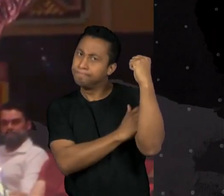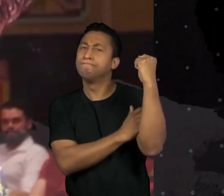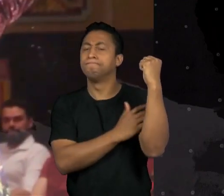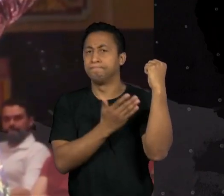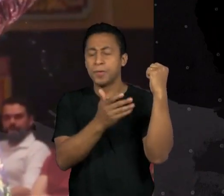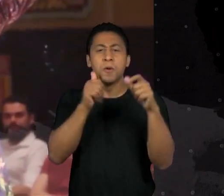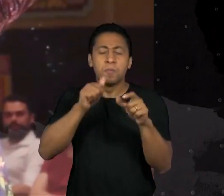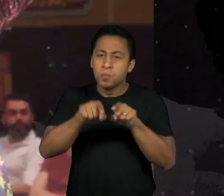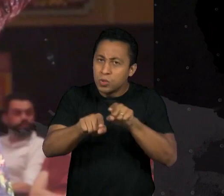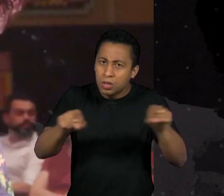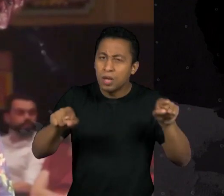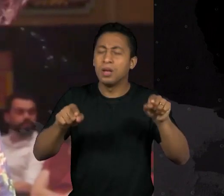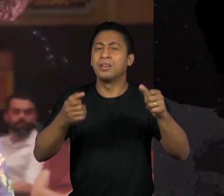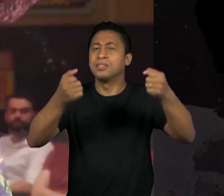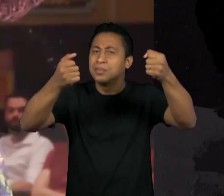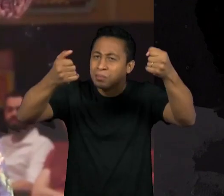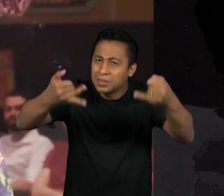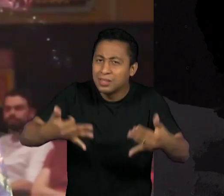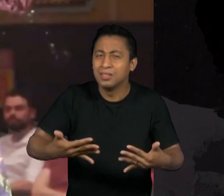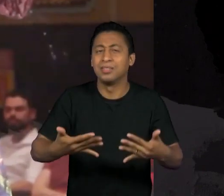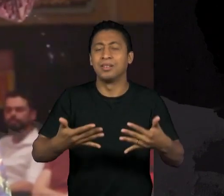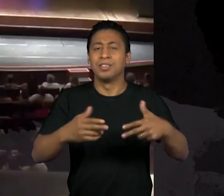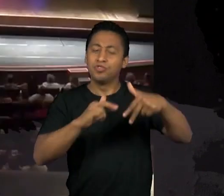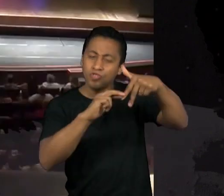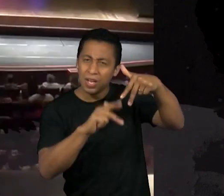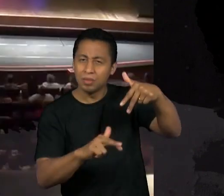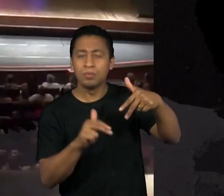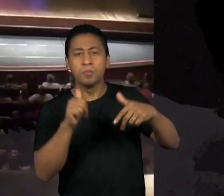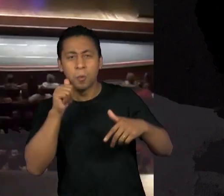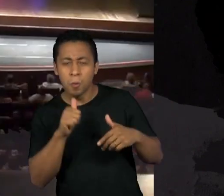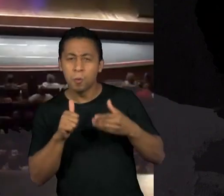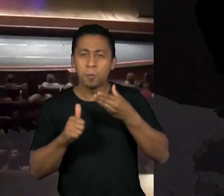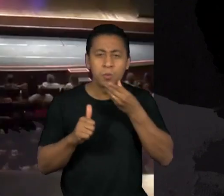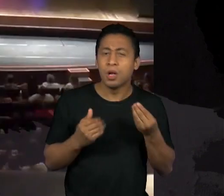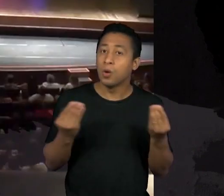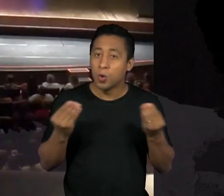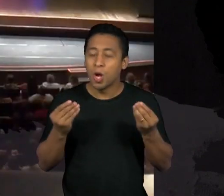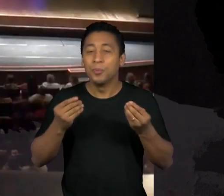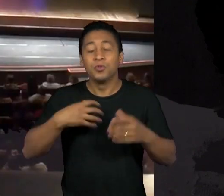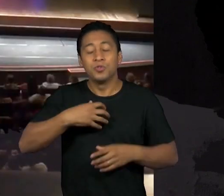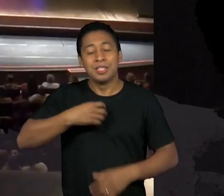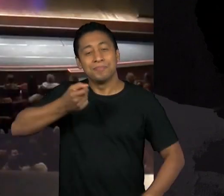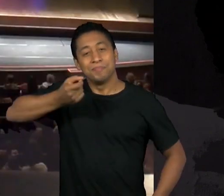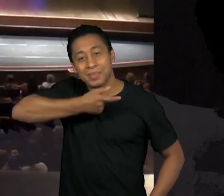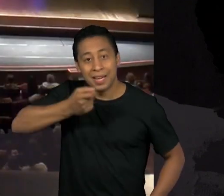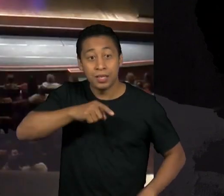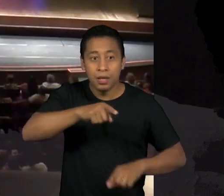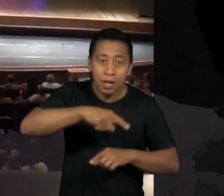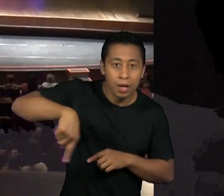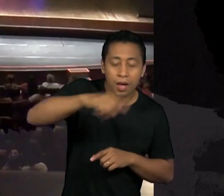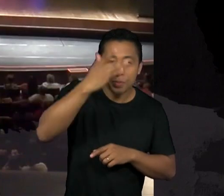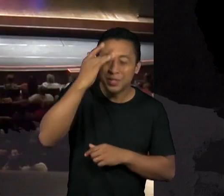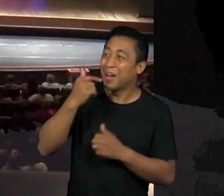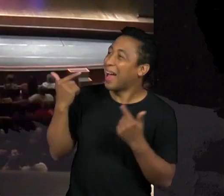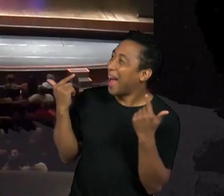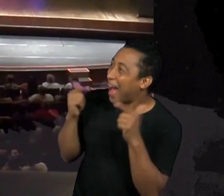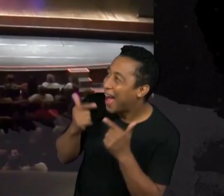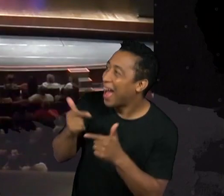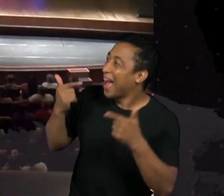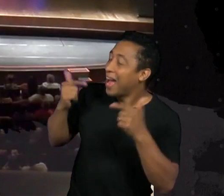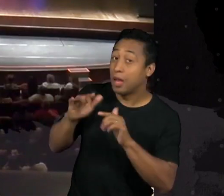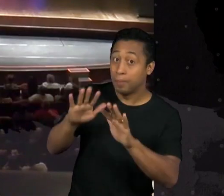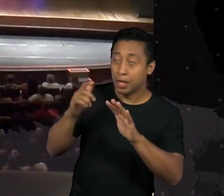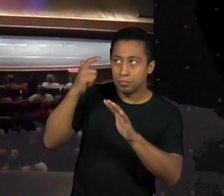do gênero, de uma maneira leve, de uma maneira descontraída, que as pessoas refletem, ri,